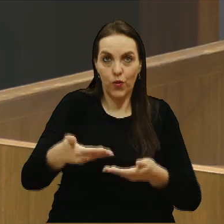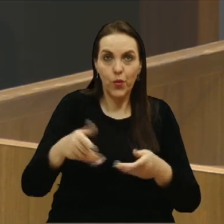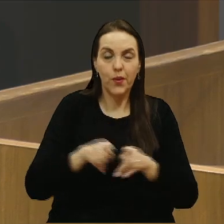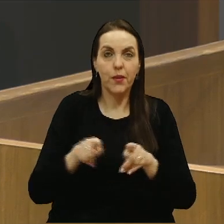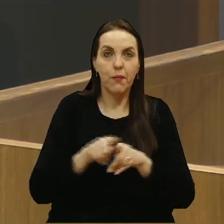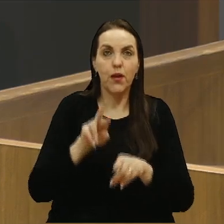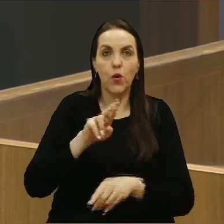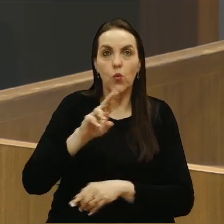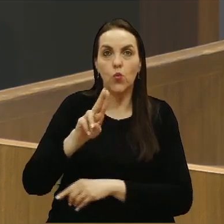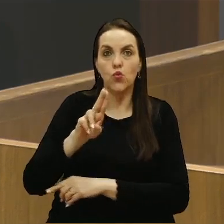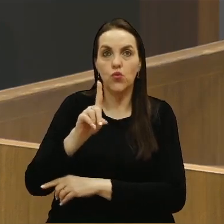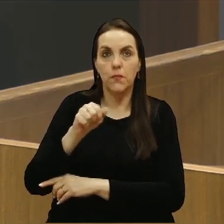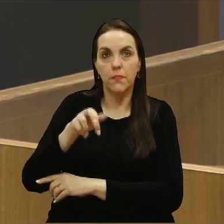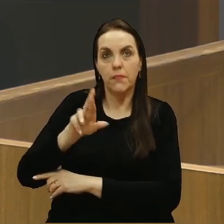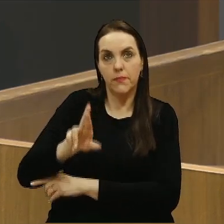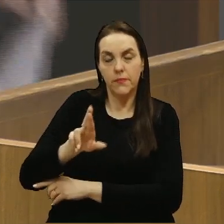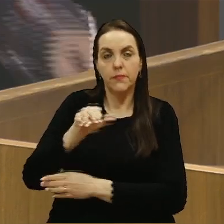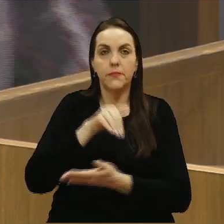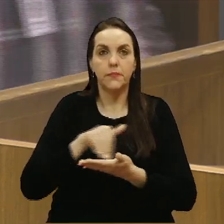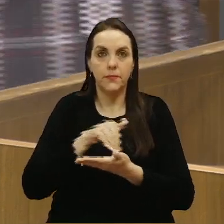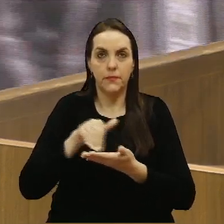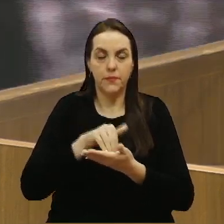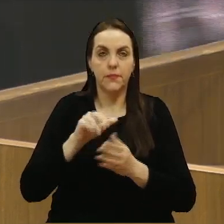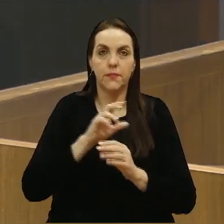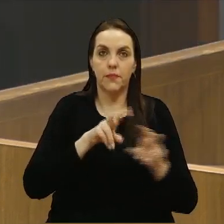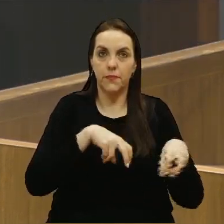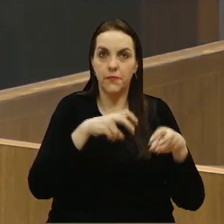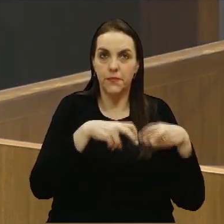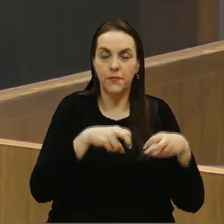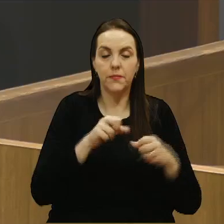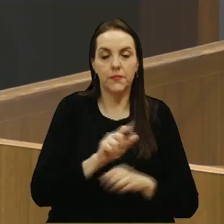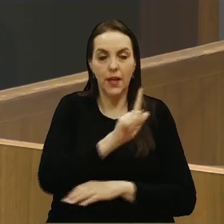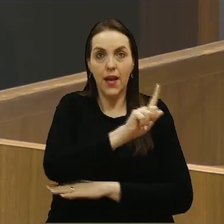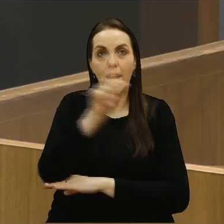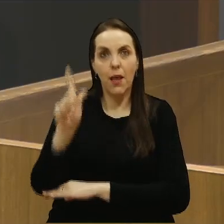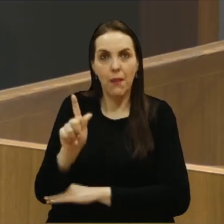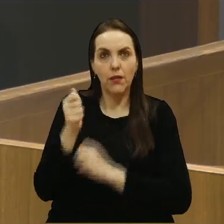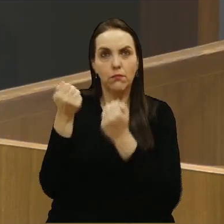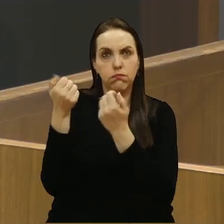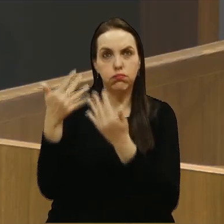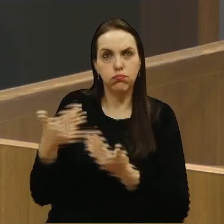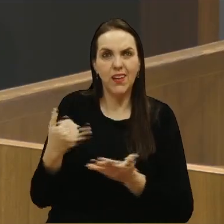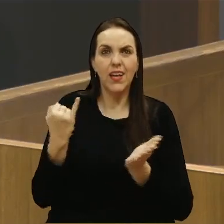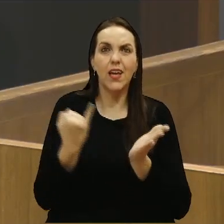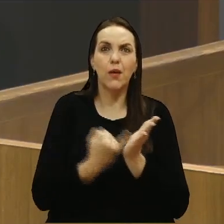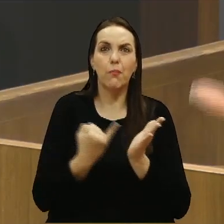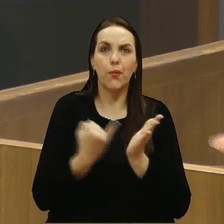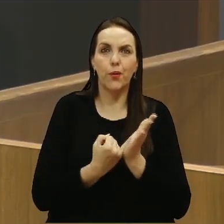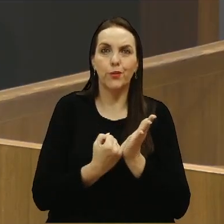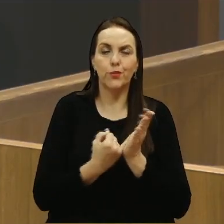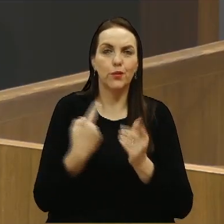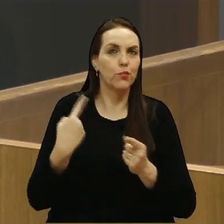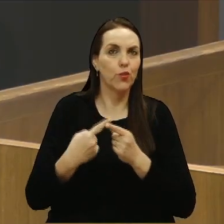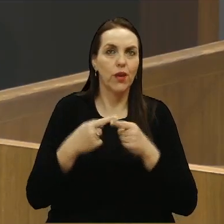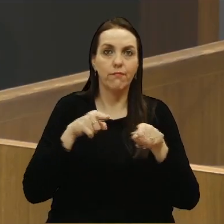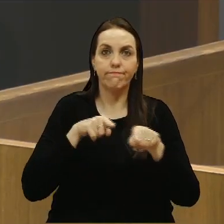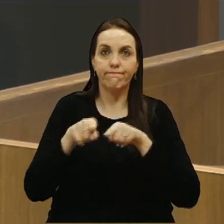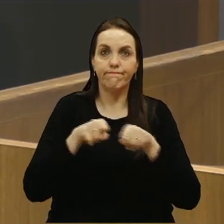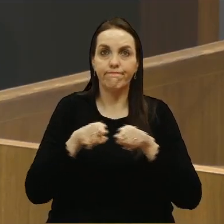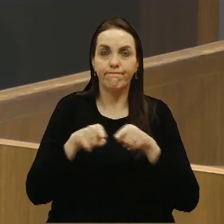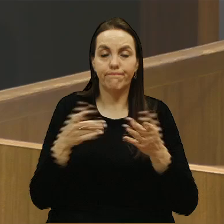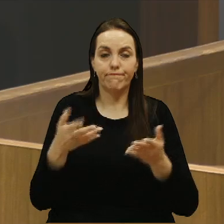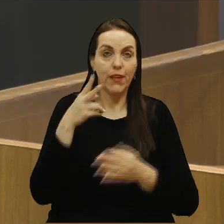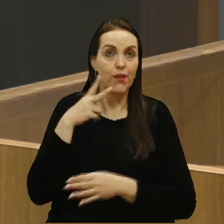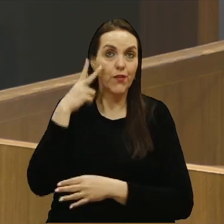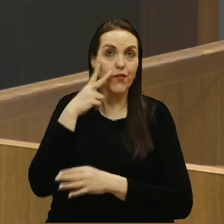da Agricultura, para estarmos em Gramado, falando sobre os impostos, porque nós estamos competindo com